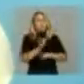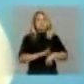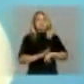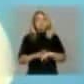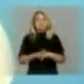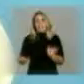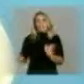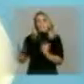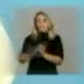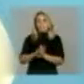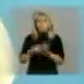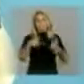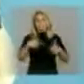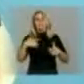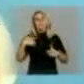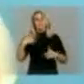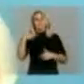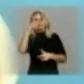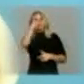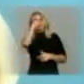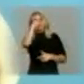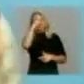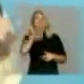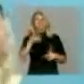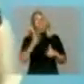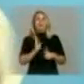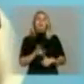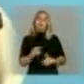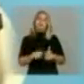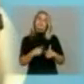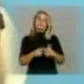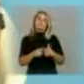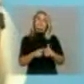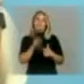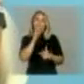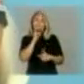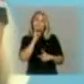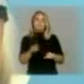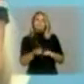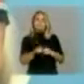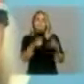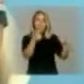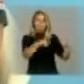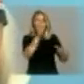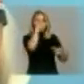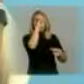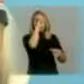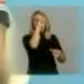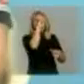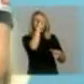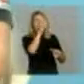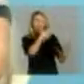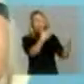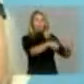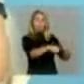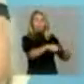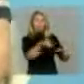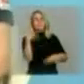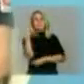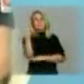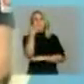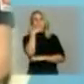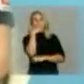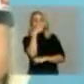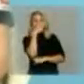saúde com sequelas. Outro problema grave, o Hospital Colônia do Rio Grande do Sul está esquecido. Então, tem que ter toda